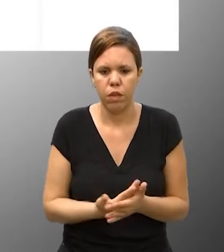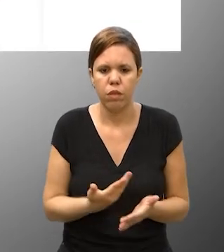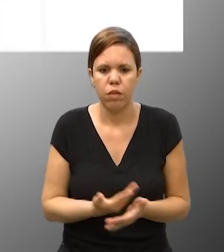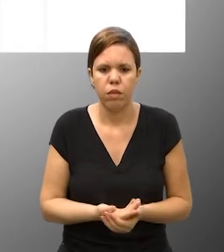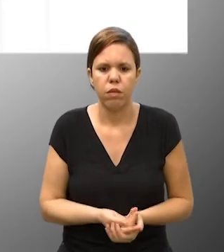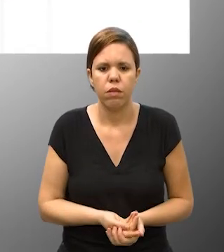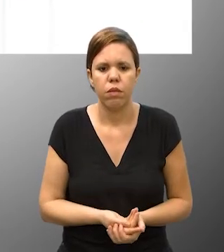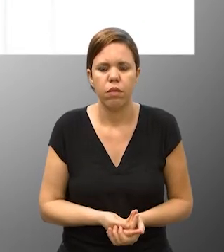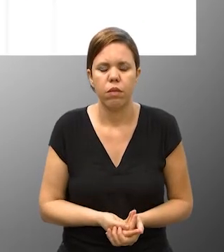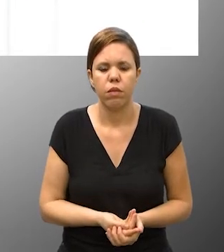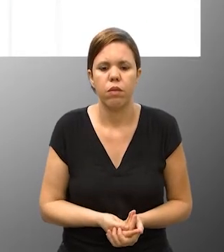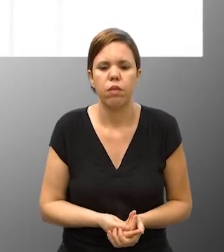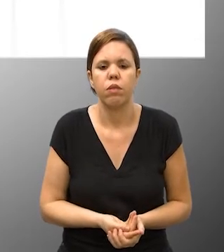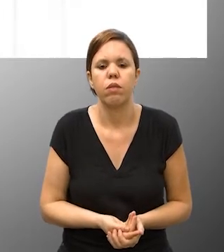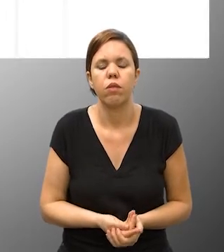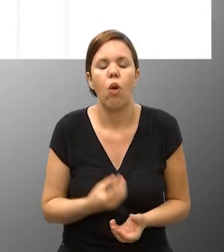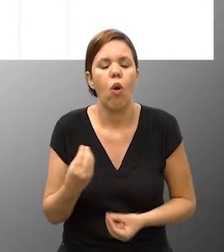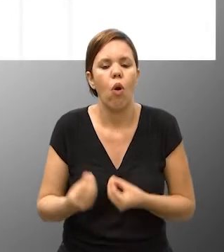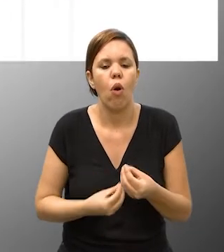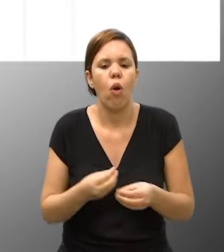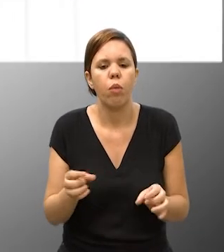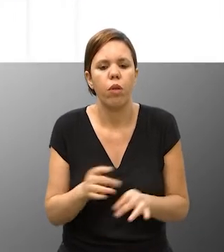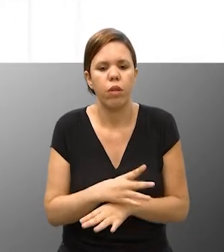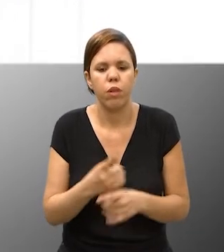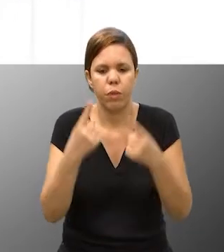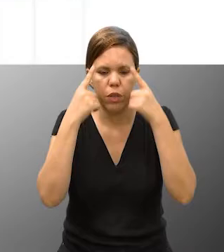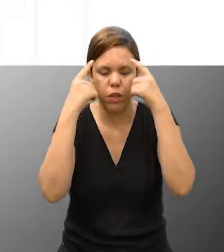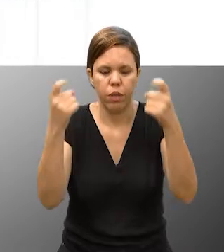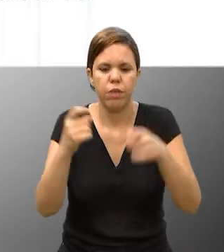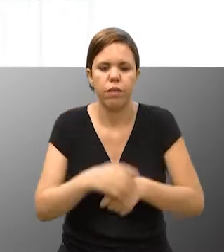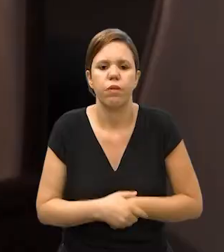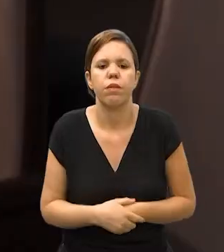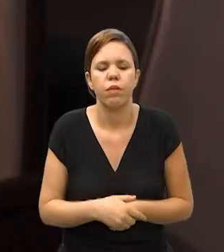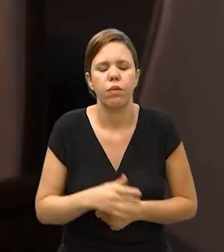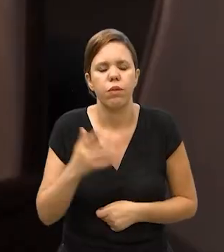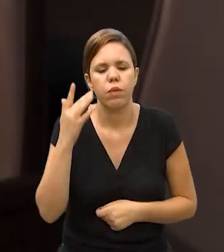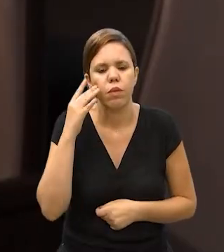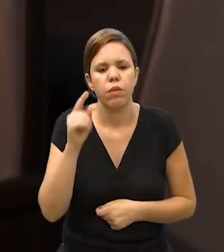né? Como é que acaba com essa violência? Eu